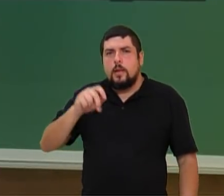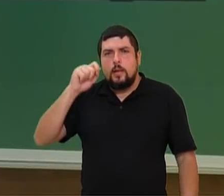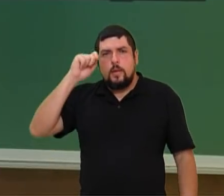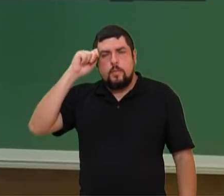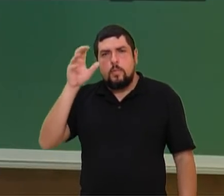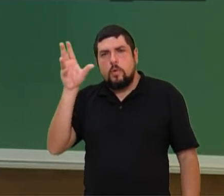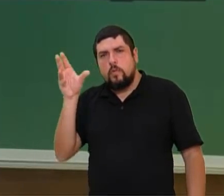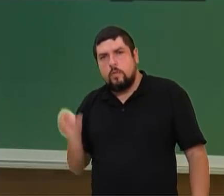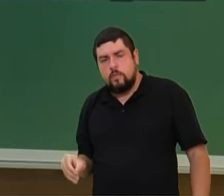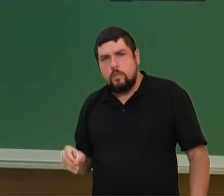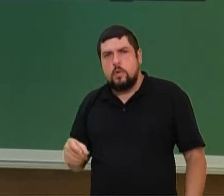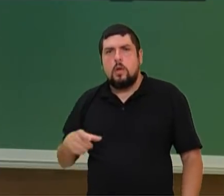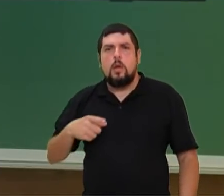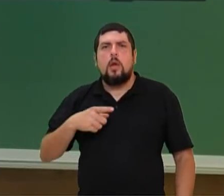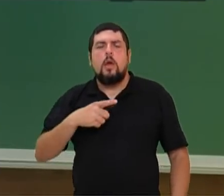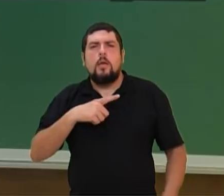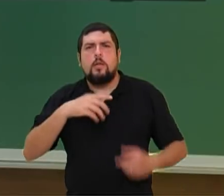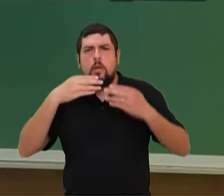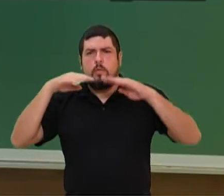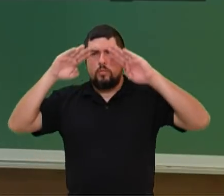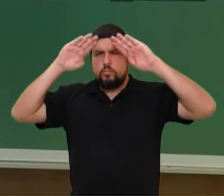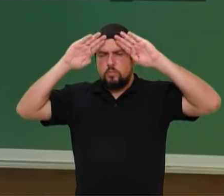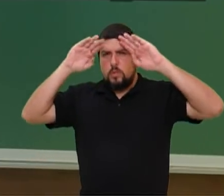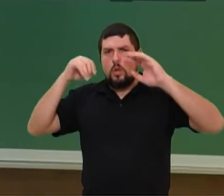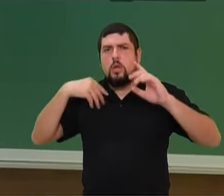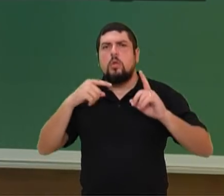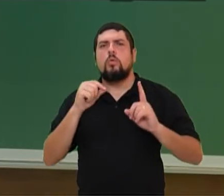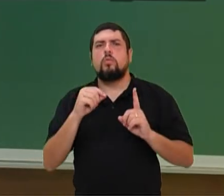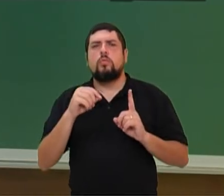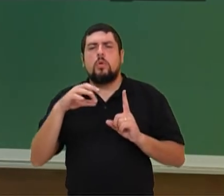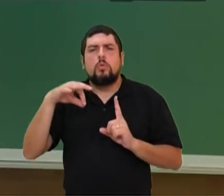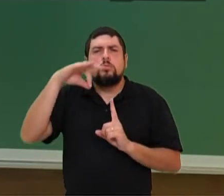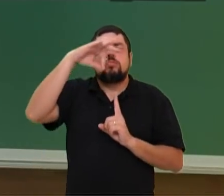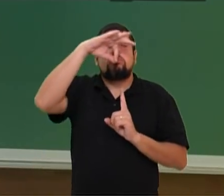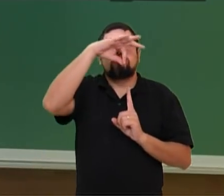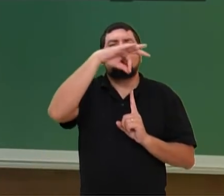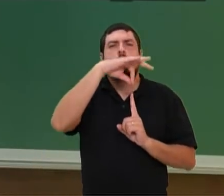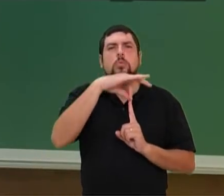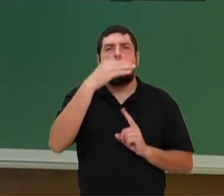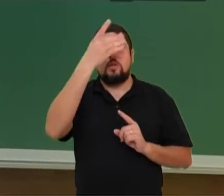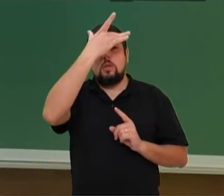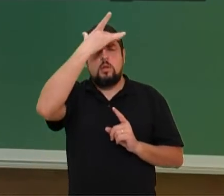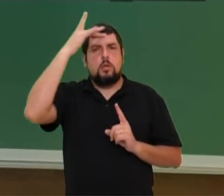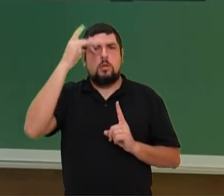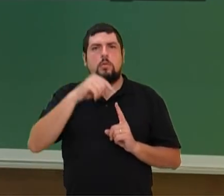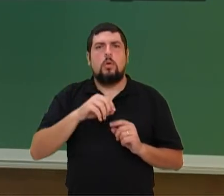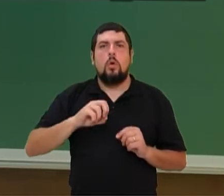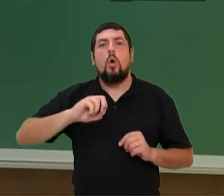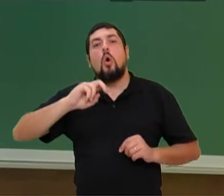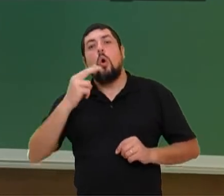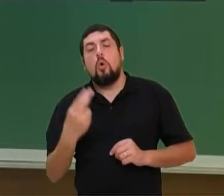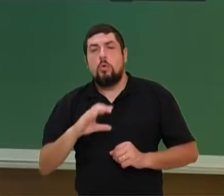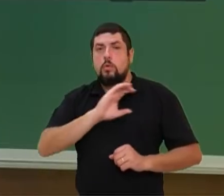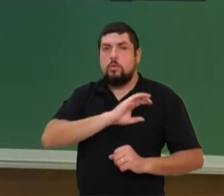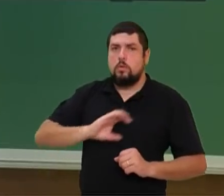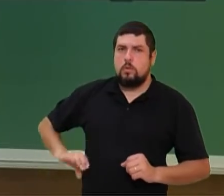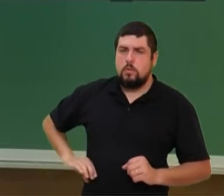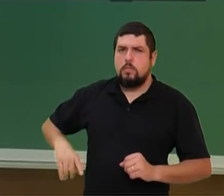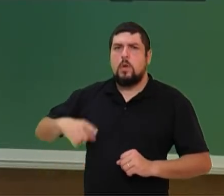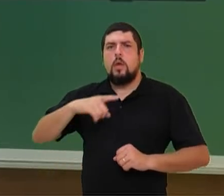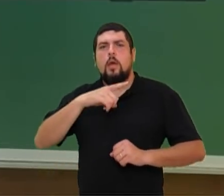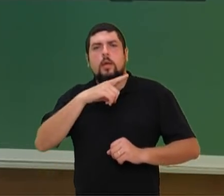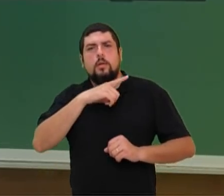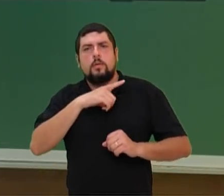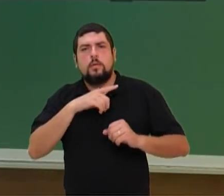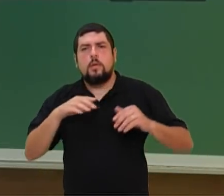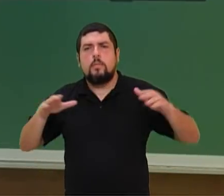que comanda, né, a pessoa que está aqui na vida. Ou também na questão do cristianismo, né, em que existe um anjo